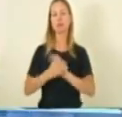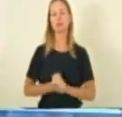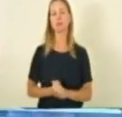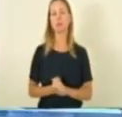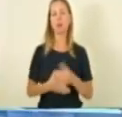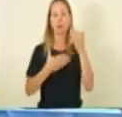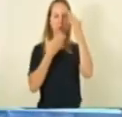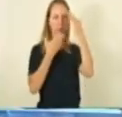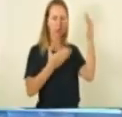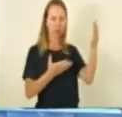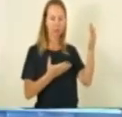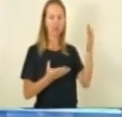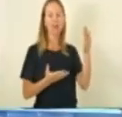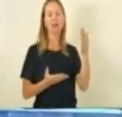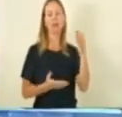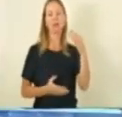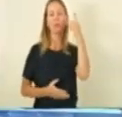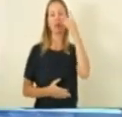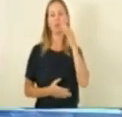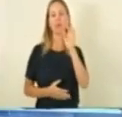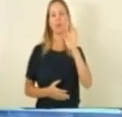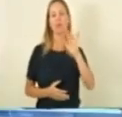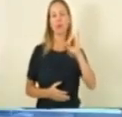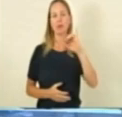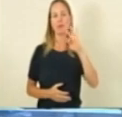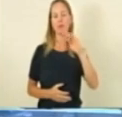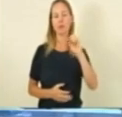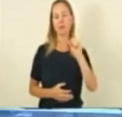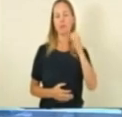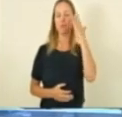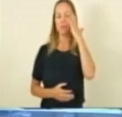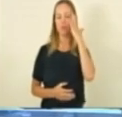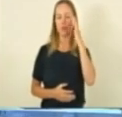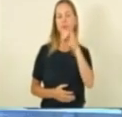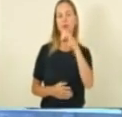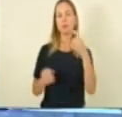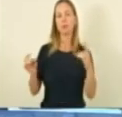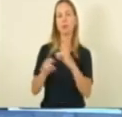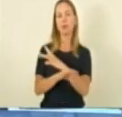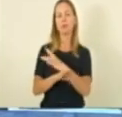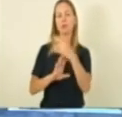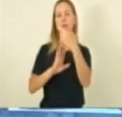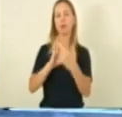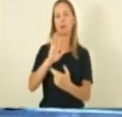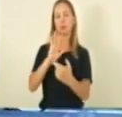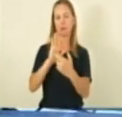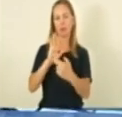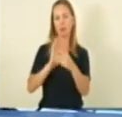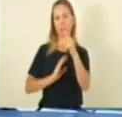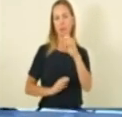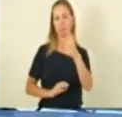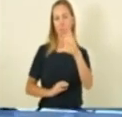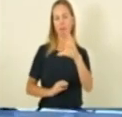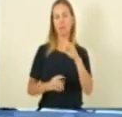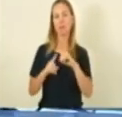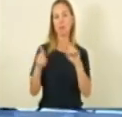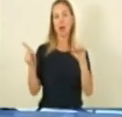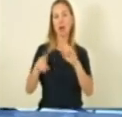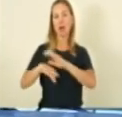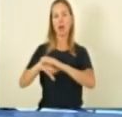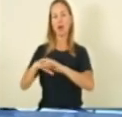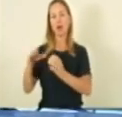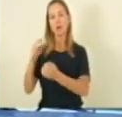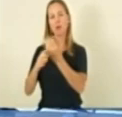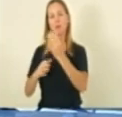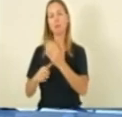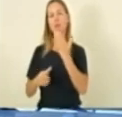Obrigado, deputado Freitas. Eu sei que Vossa Excelência estava preparado para relatar a PEC, mas o autor pediu